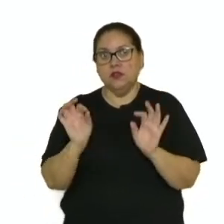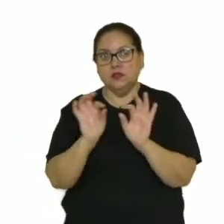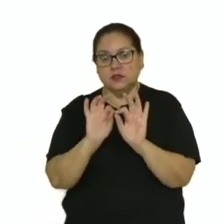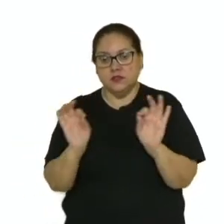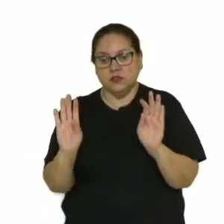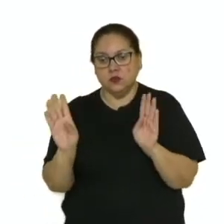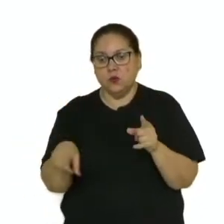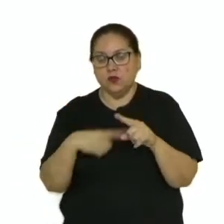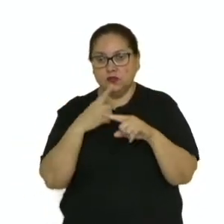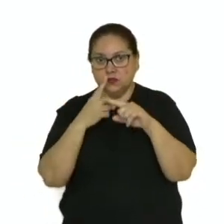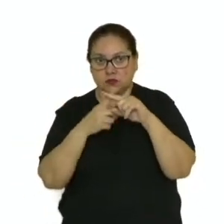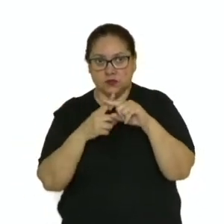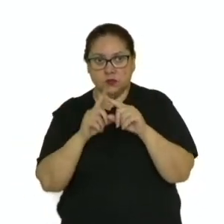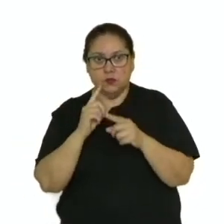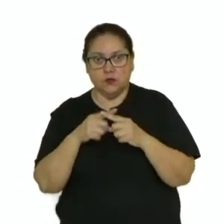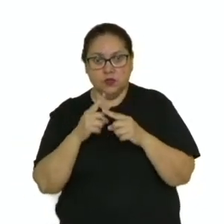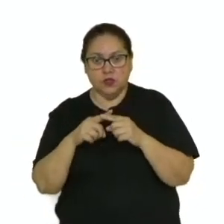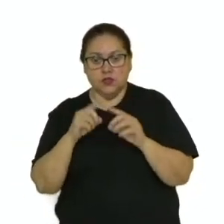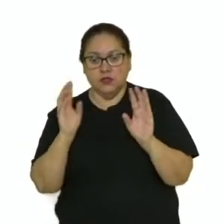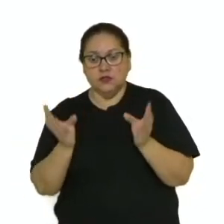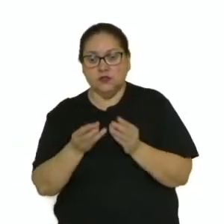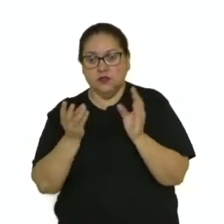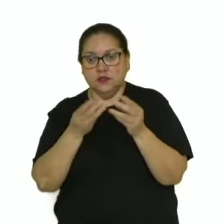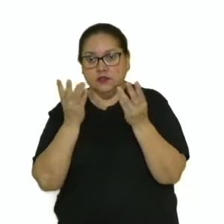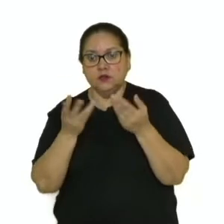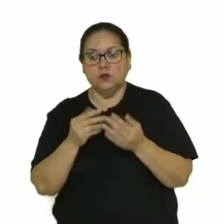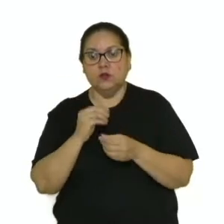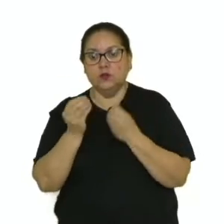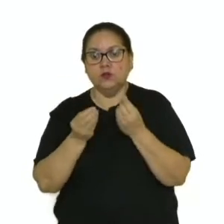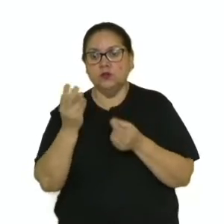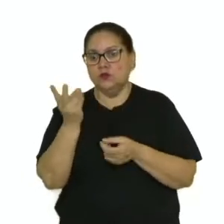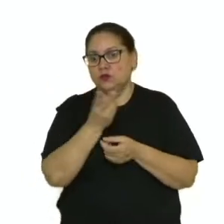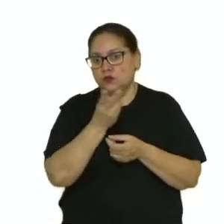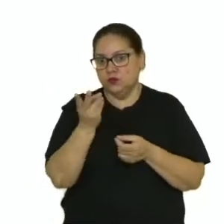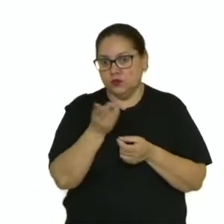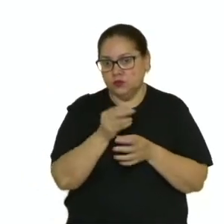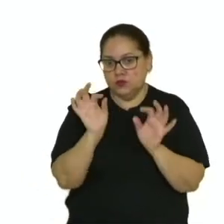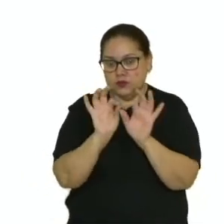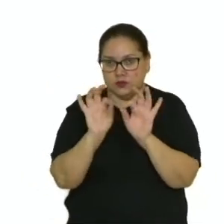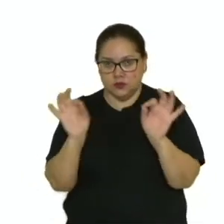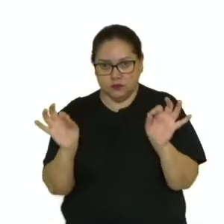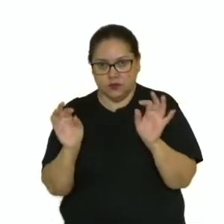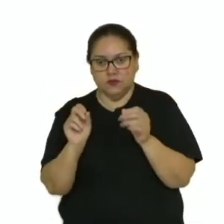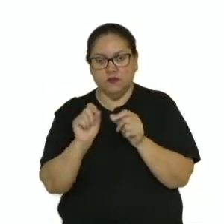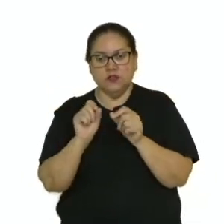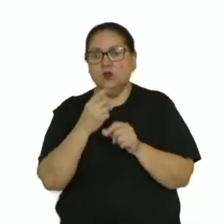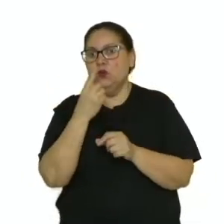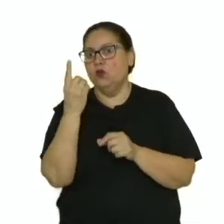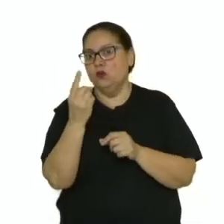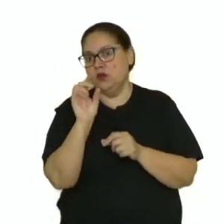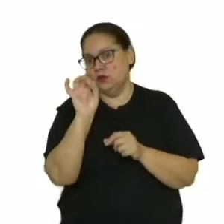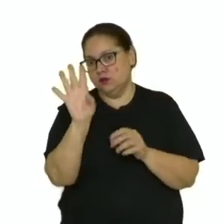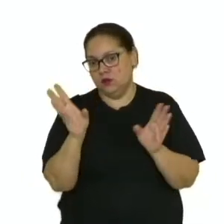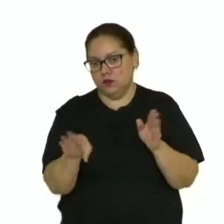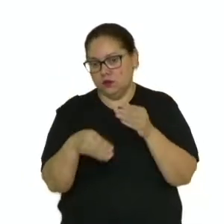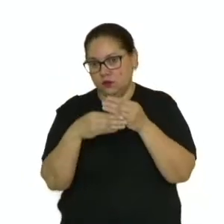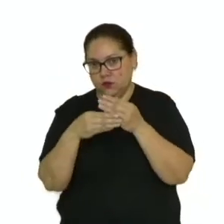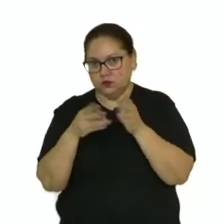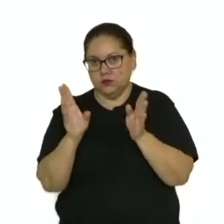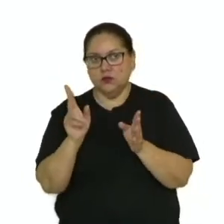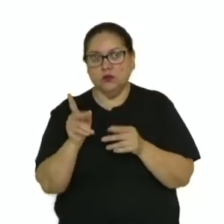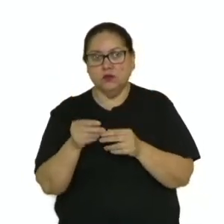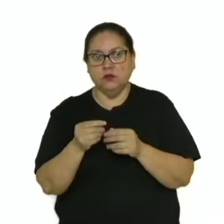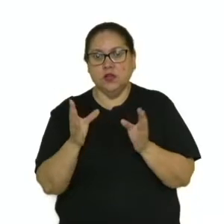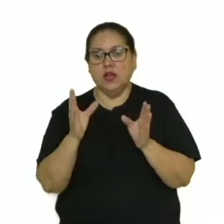ou adição, pois nessa reação temos como reagente 2 substâncias simples, formando uma substância composta no produto. Então,